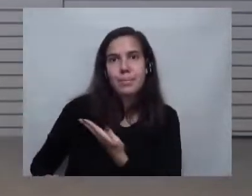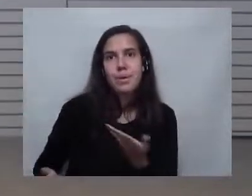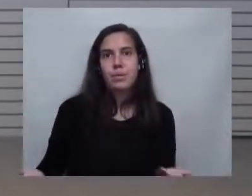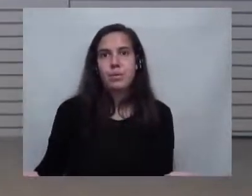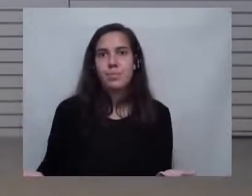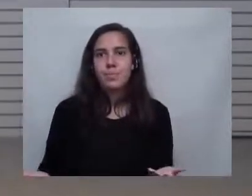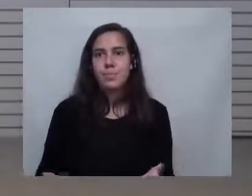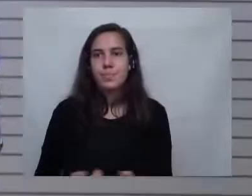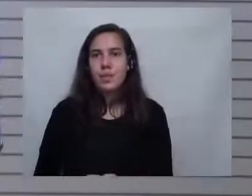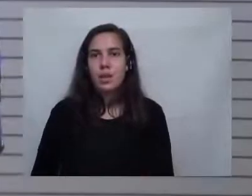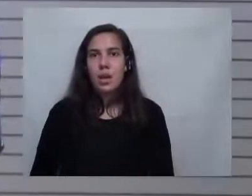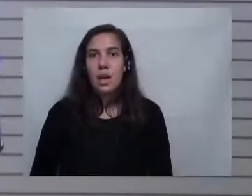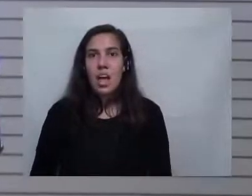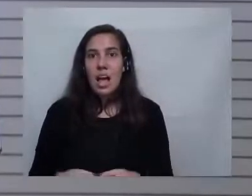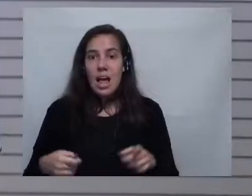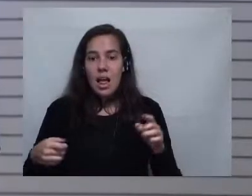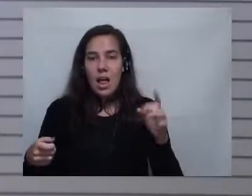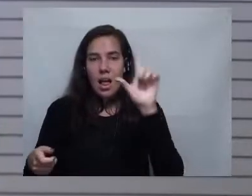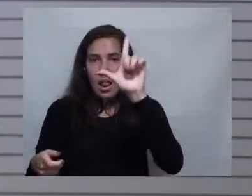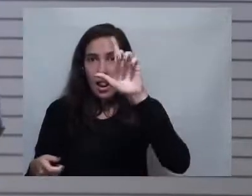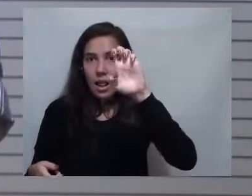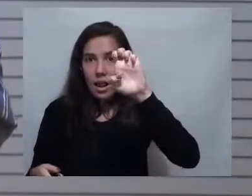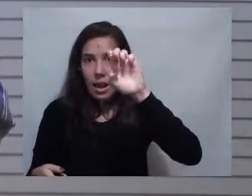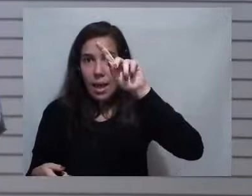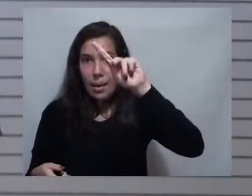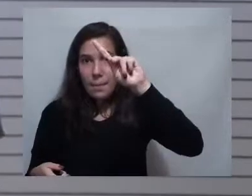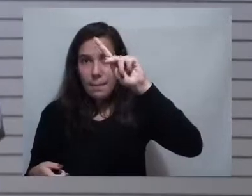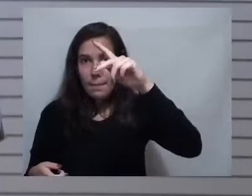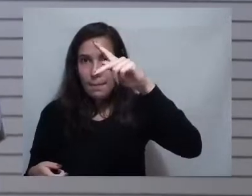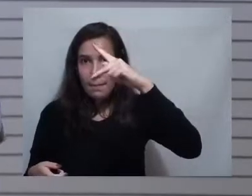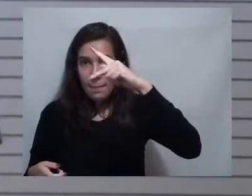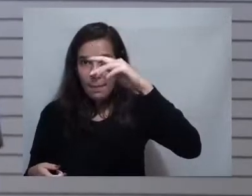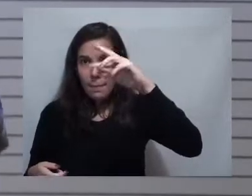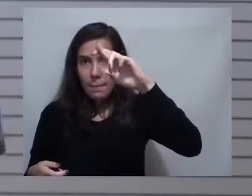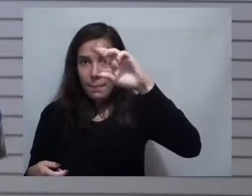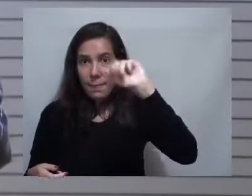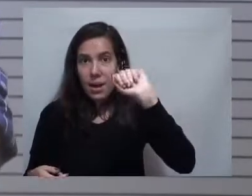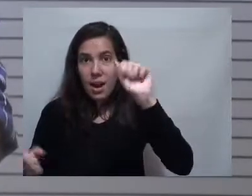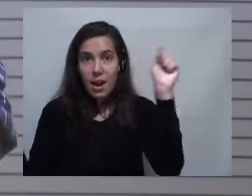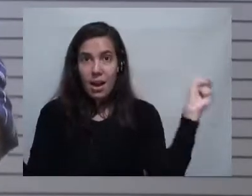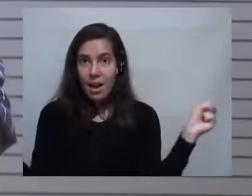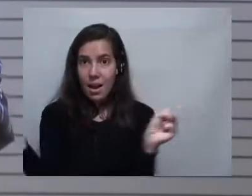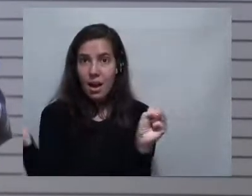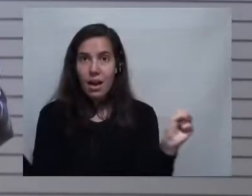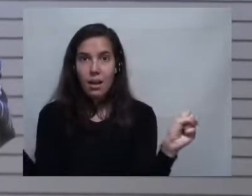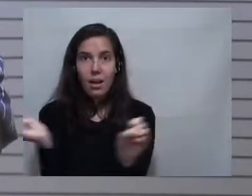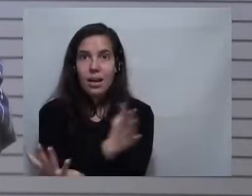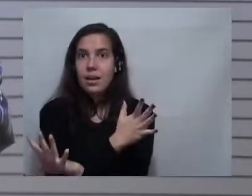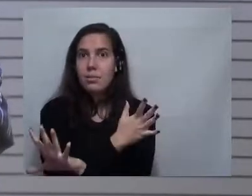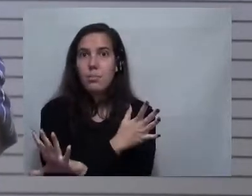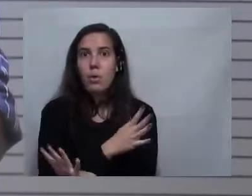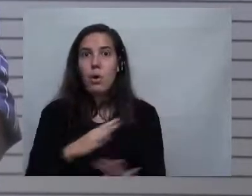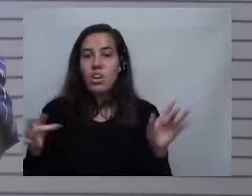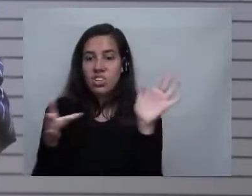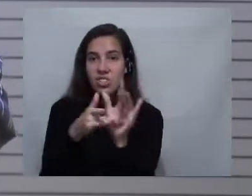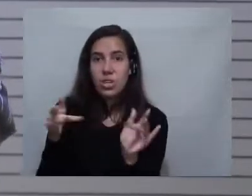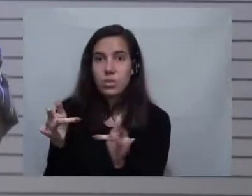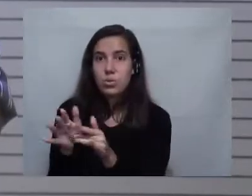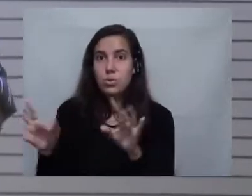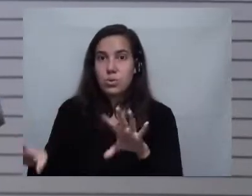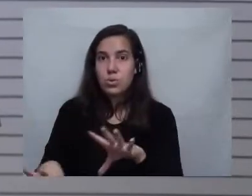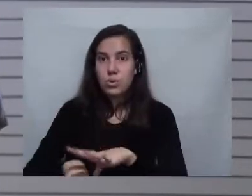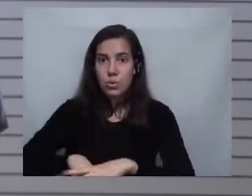e eu visitava um irmão e acompanhando a questão de doença e um dia me ligaram a tá no hospital